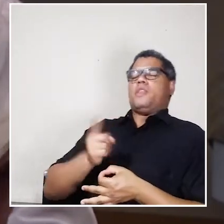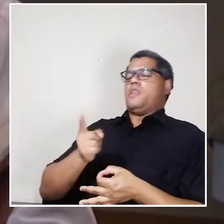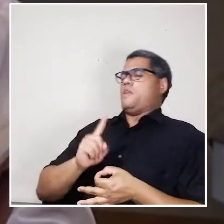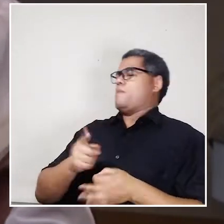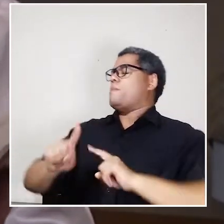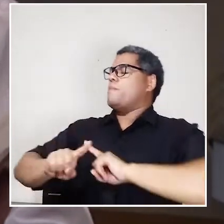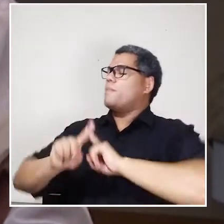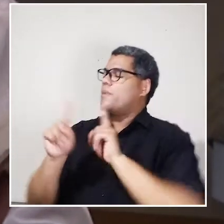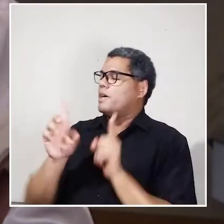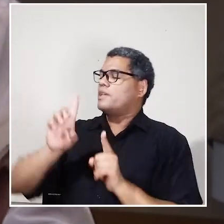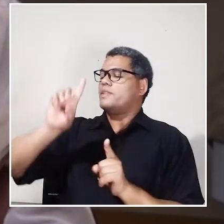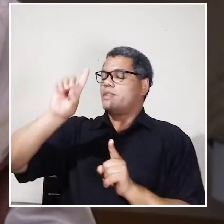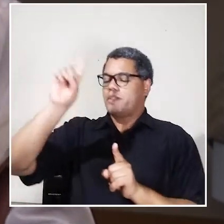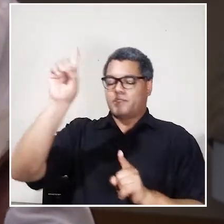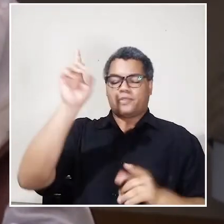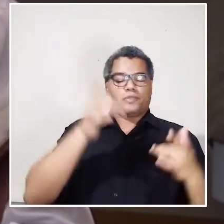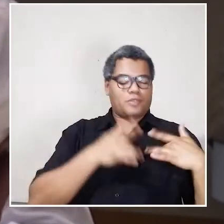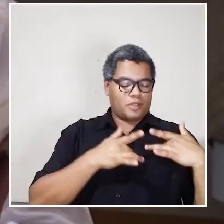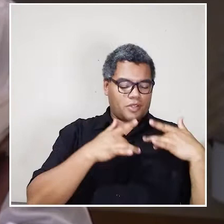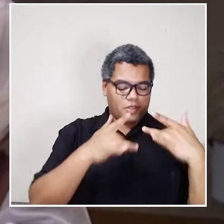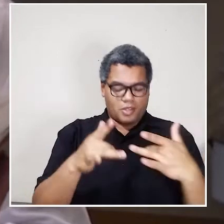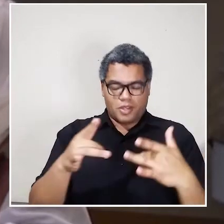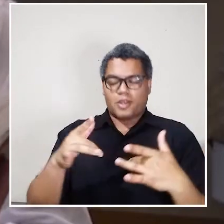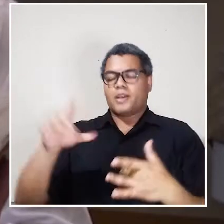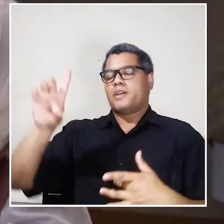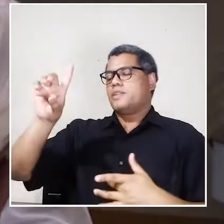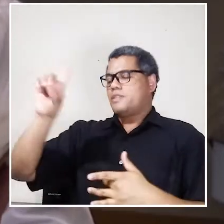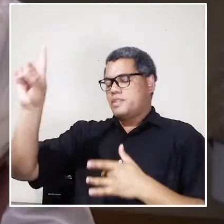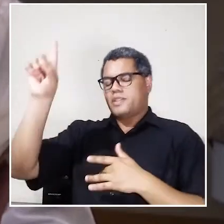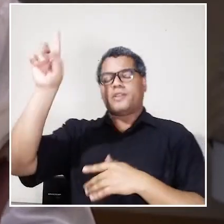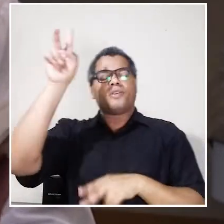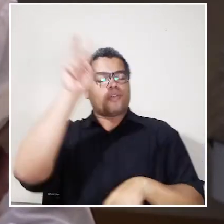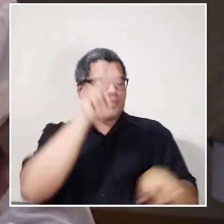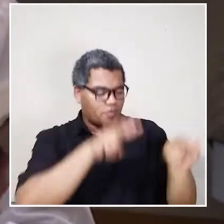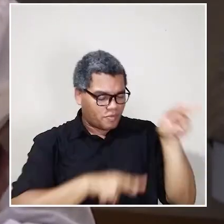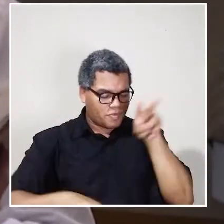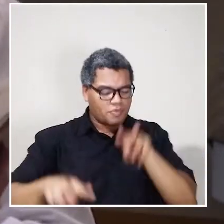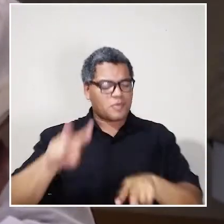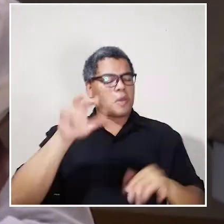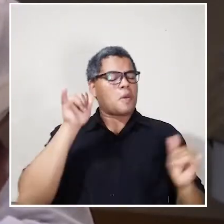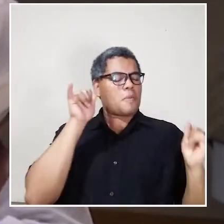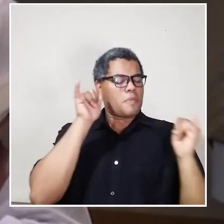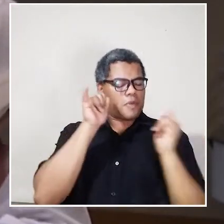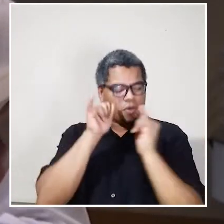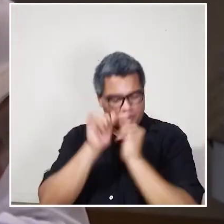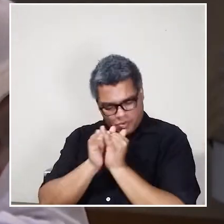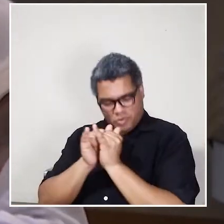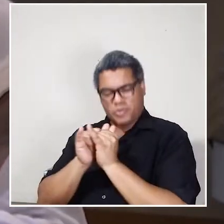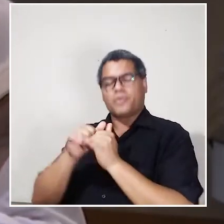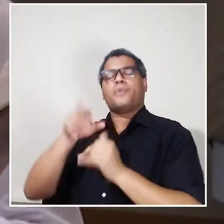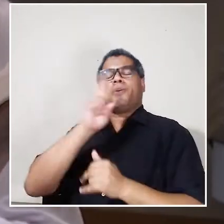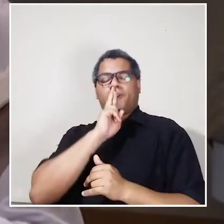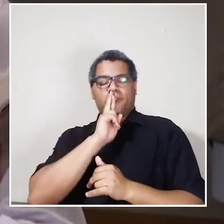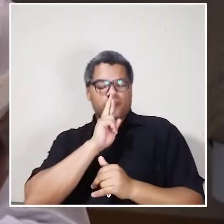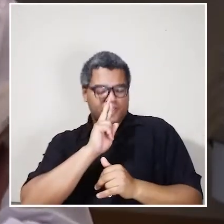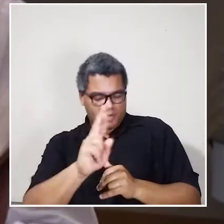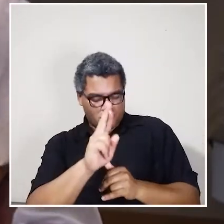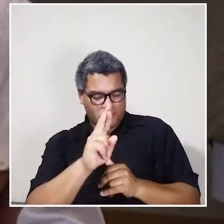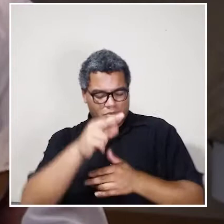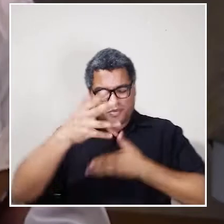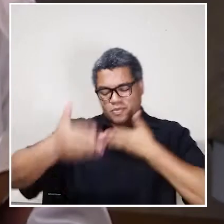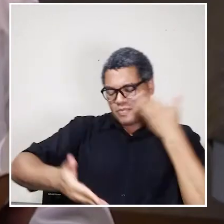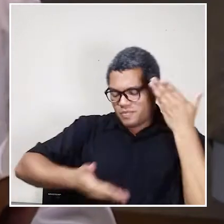muitas misericórdias. Ó Senhor, ouve, ó Senhor, perdoa, ó Senhor, atende-nos